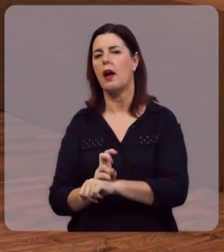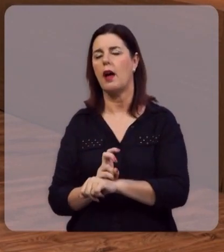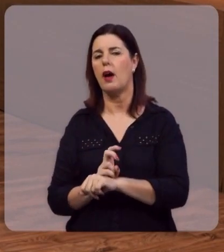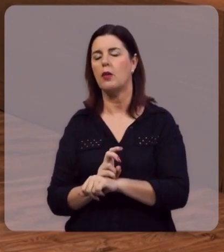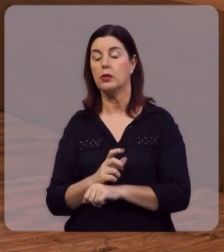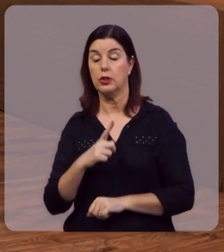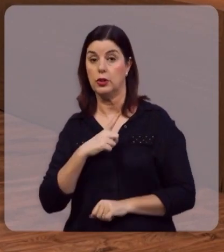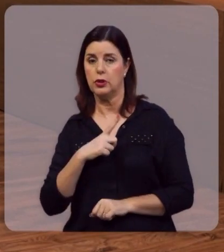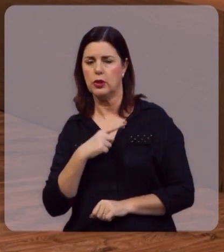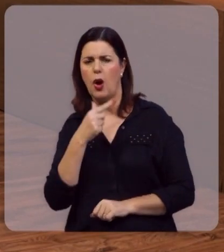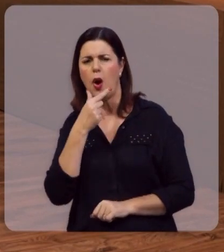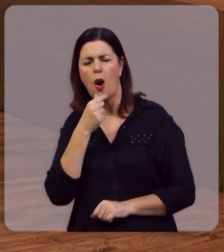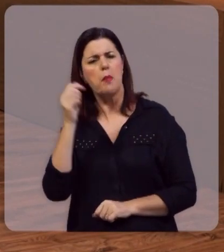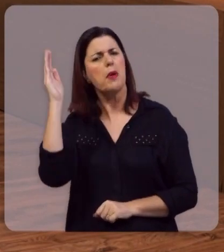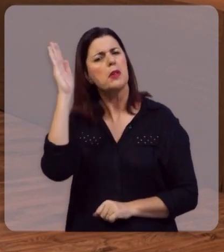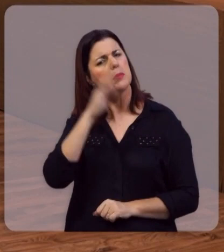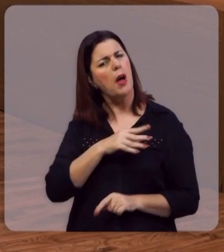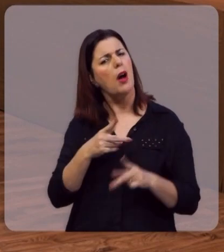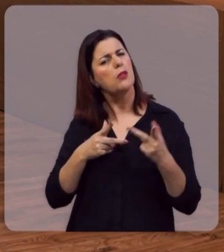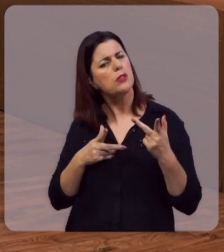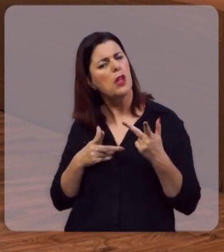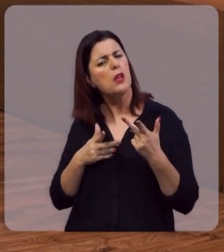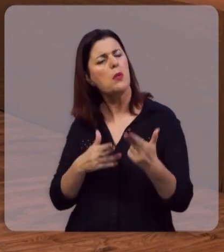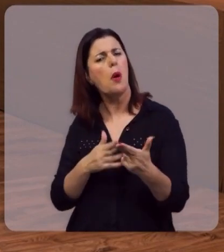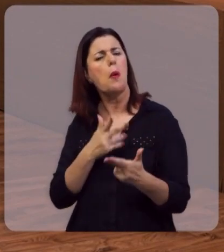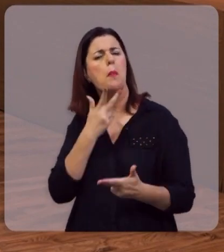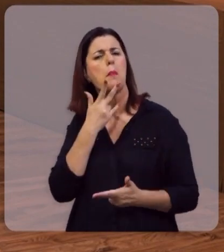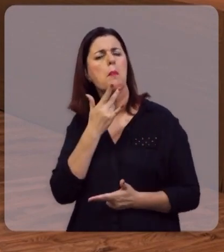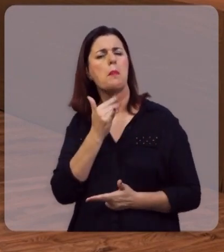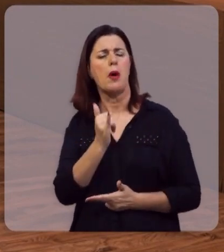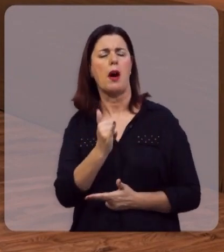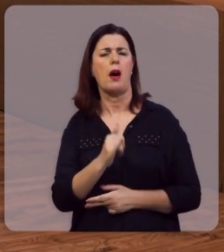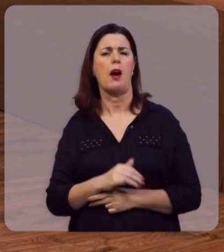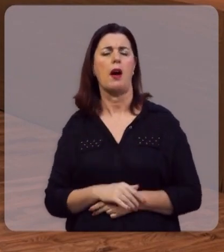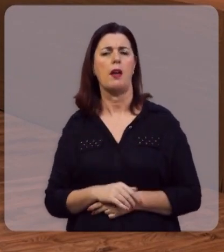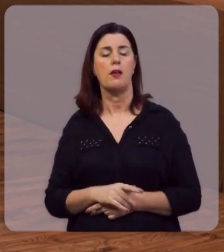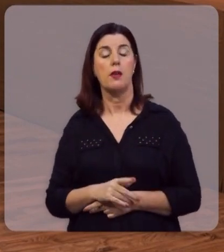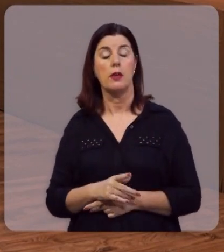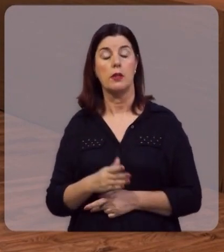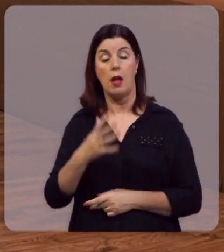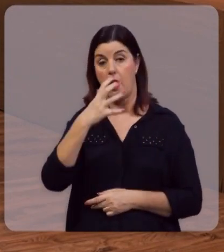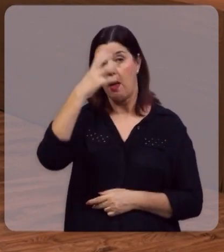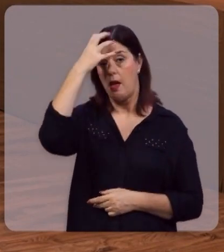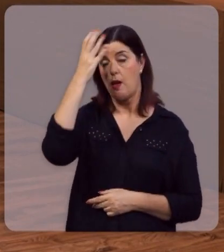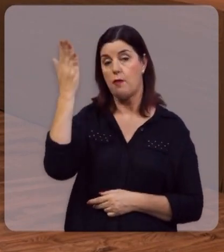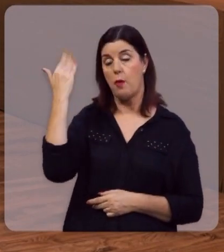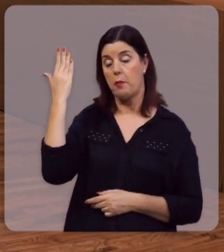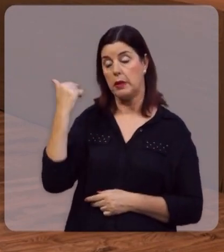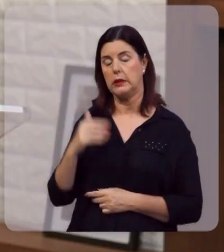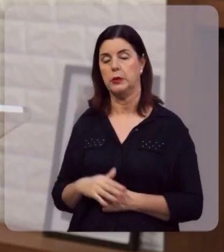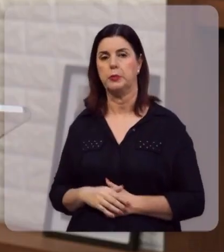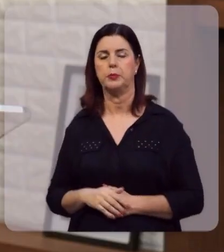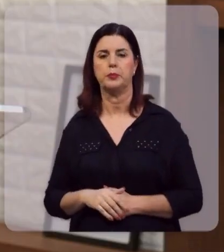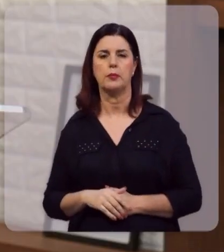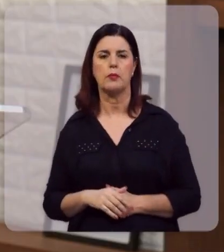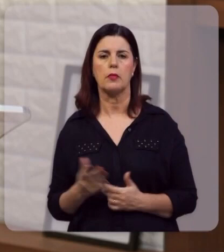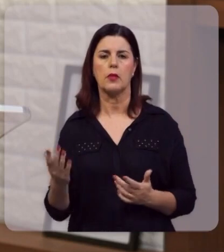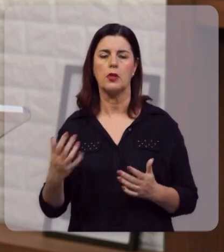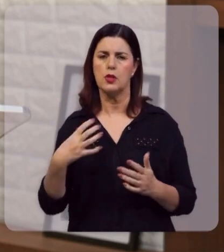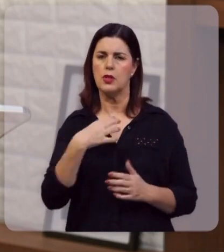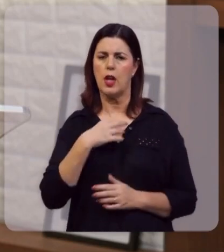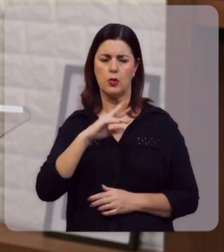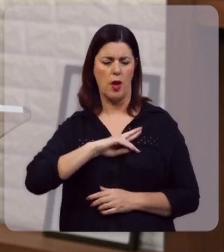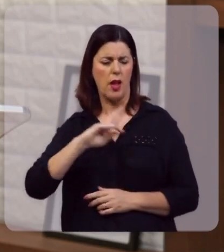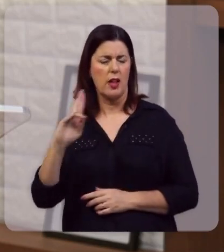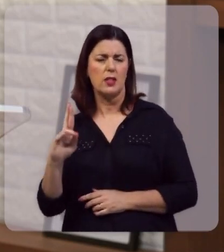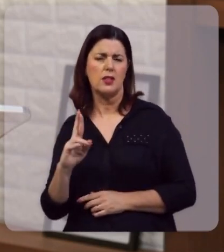de homens perversos, tanto quanto o pai Herodes o Grande o fora no seu tempo. O cenário